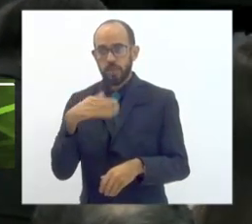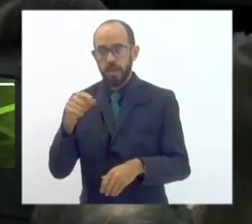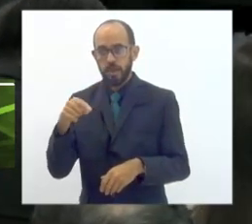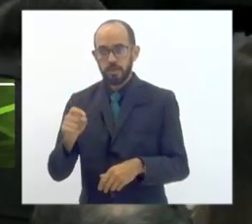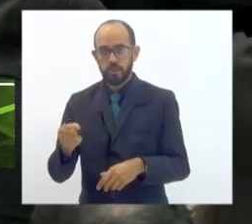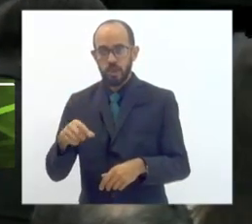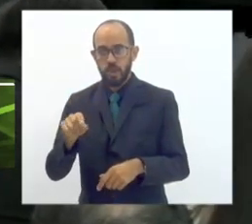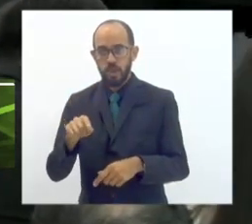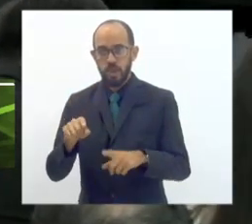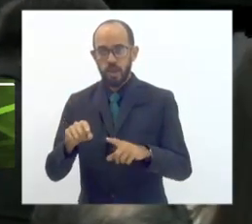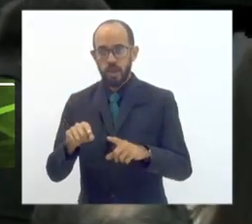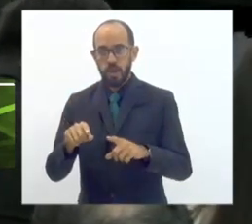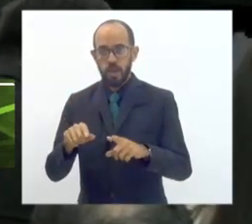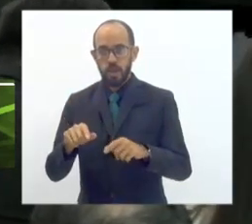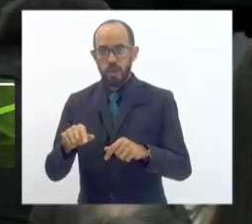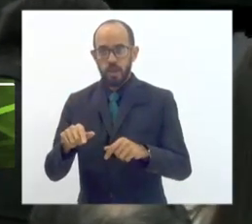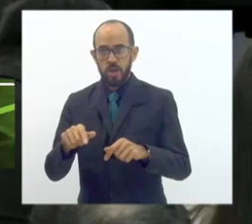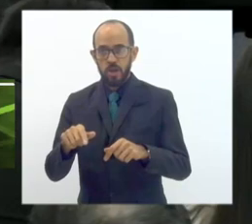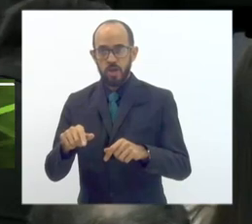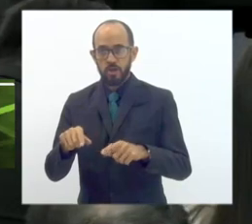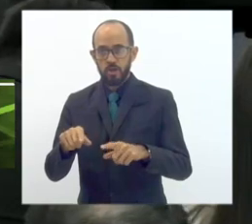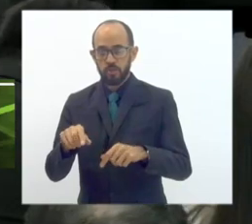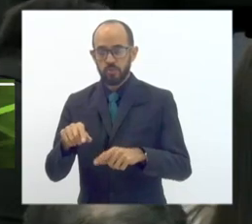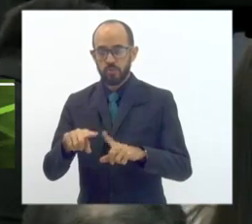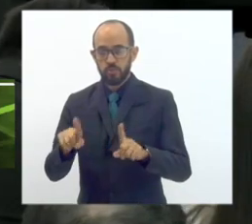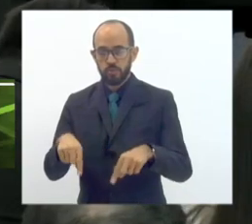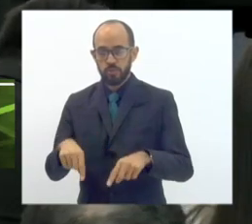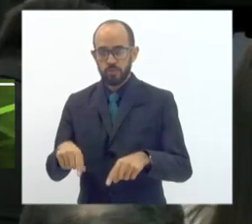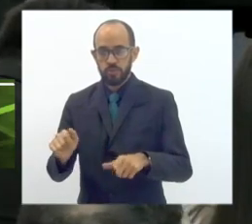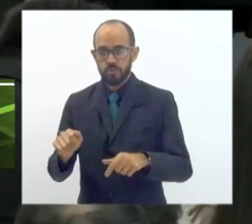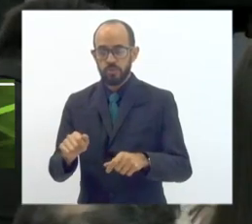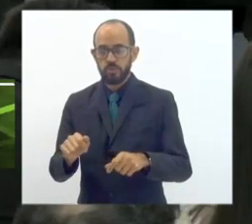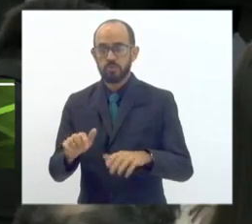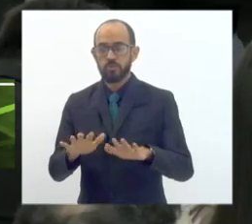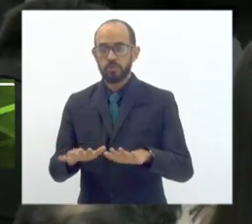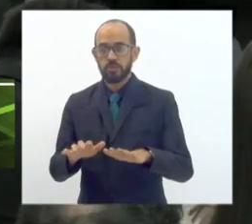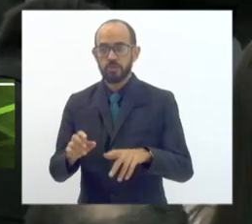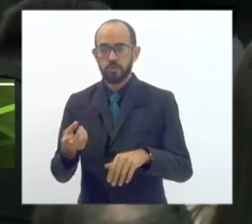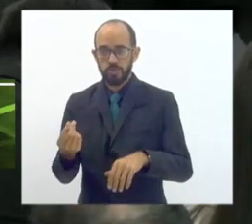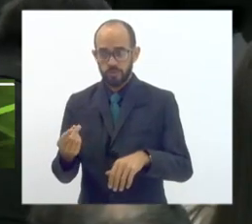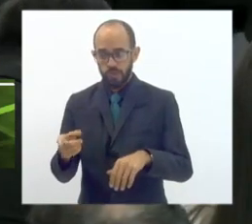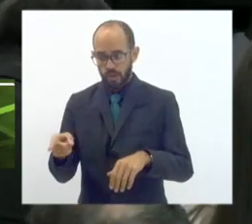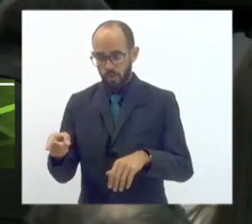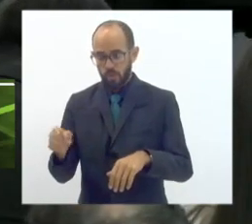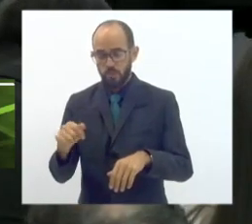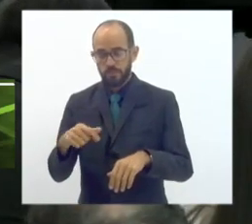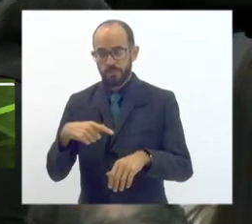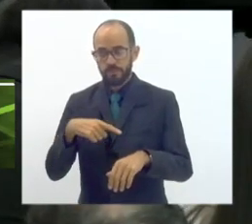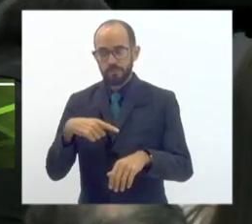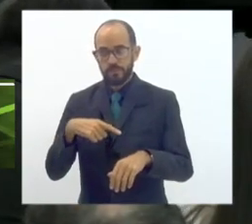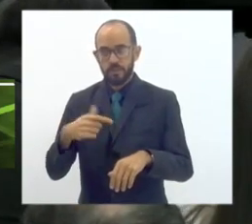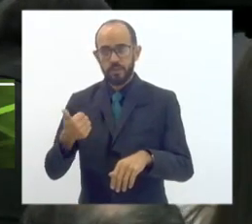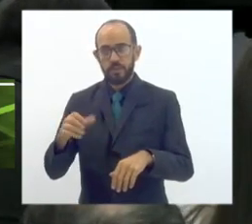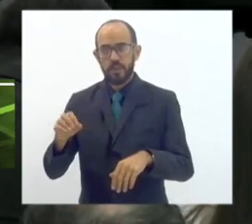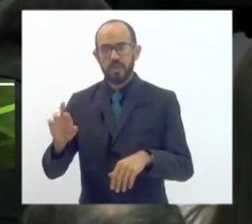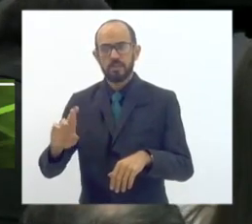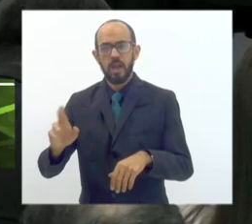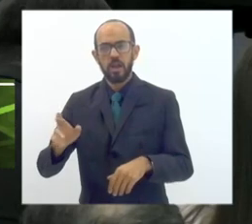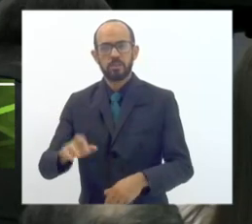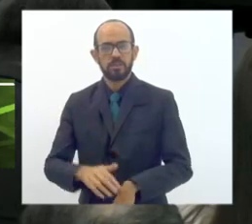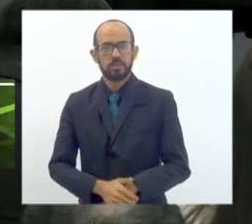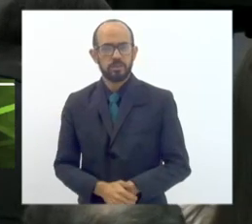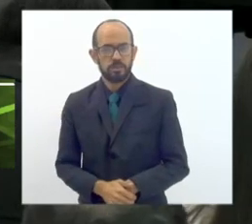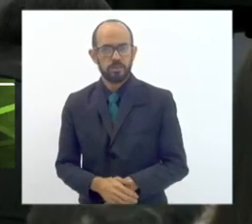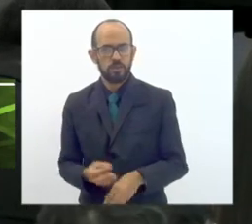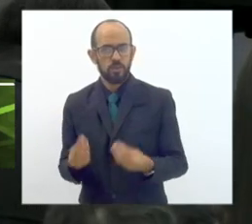mais oferecer serviço para as prefeituras, porque nesse valor, uma consulta de especialidade está R$10. Como é que a